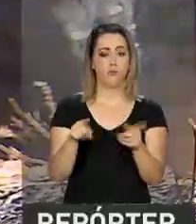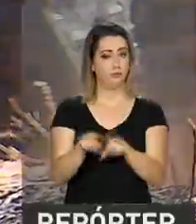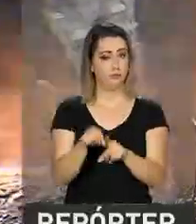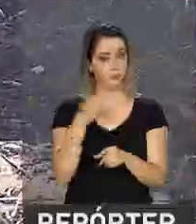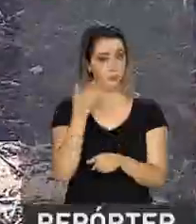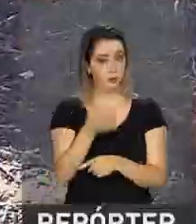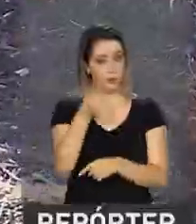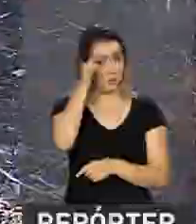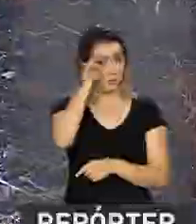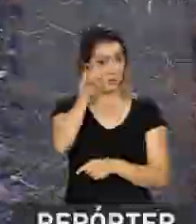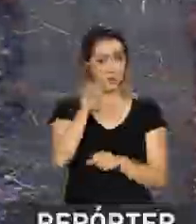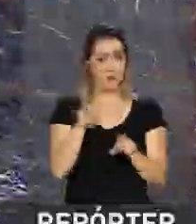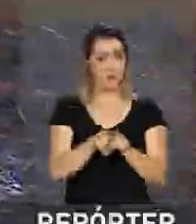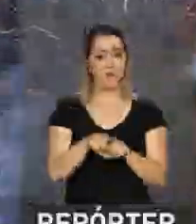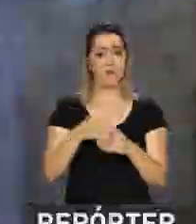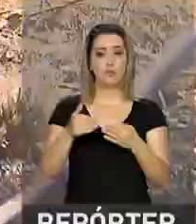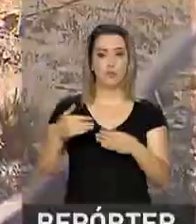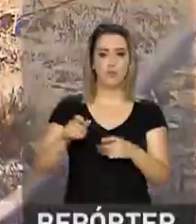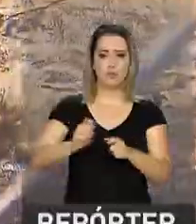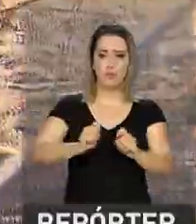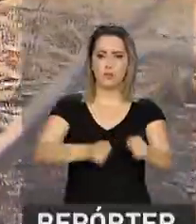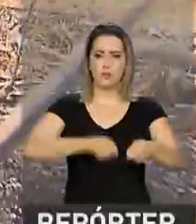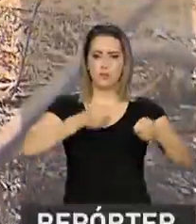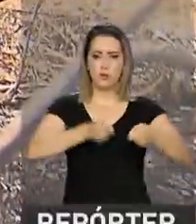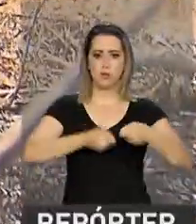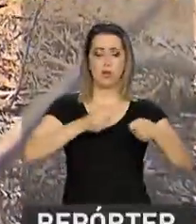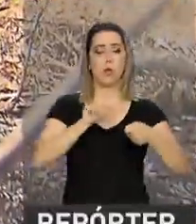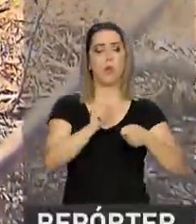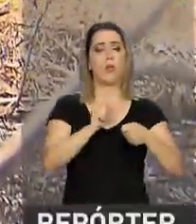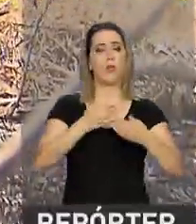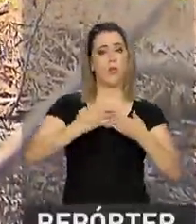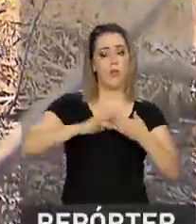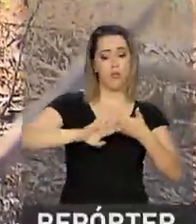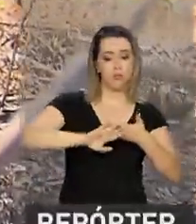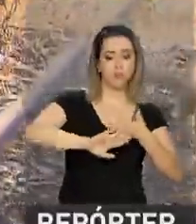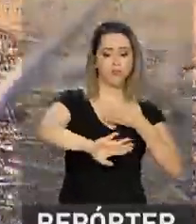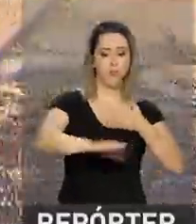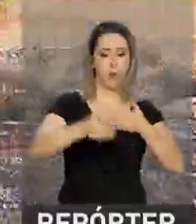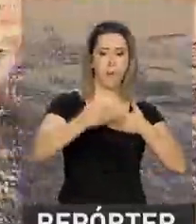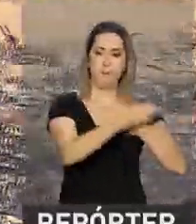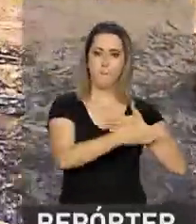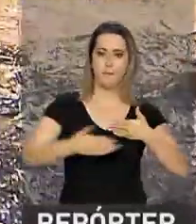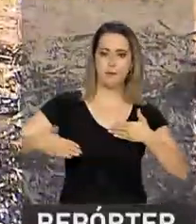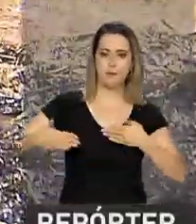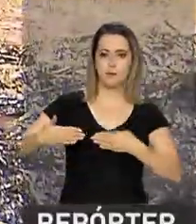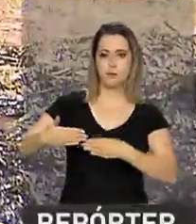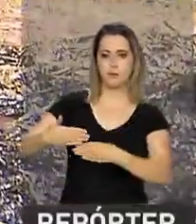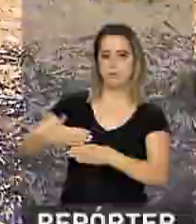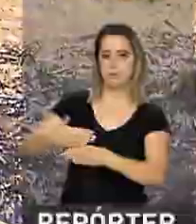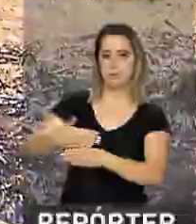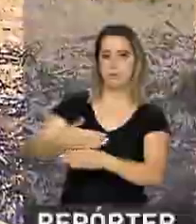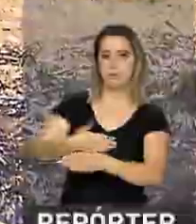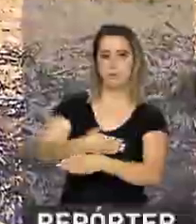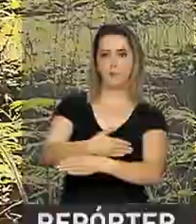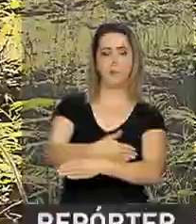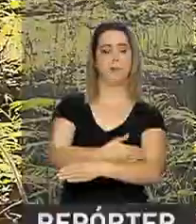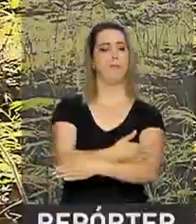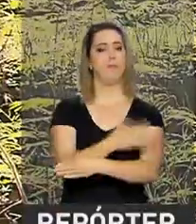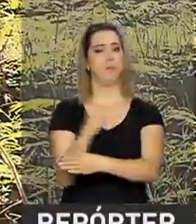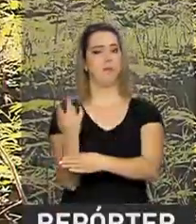eles fazem os aceiros aberturas na vegetação que funcionam como barreiras para a propagação do fogo